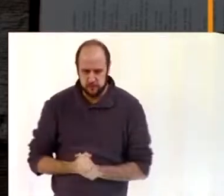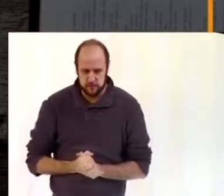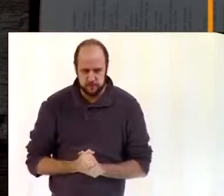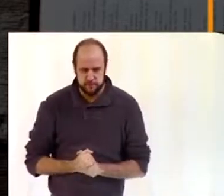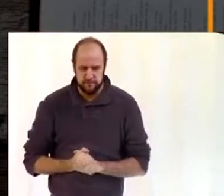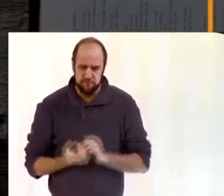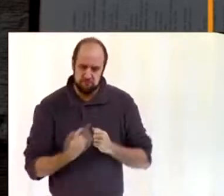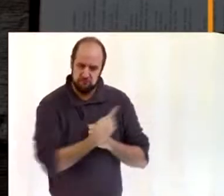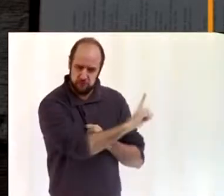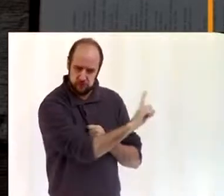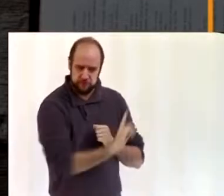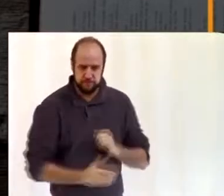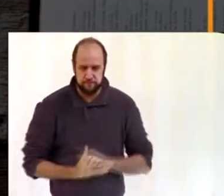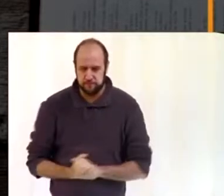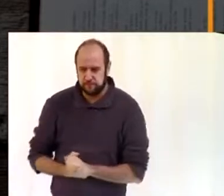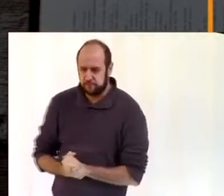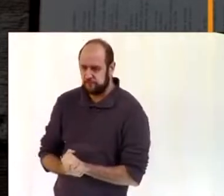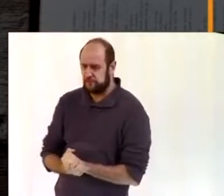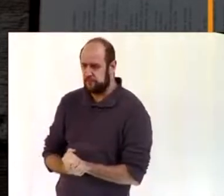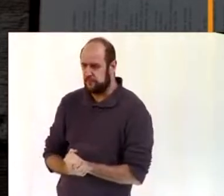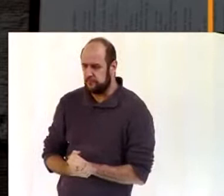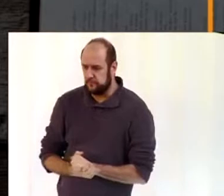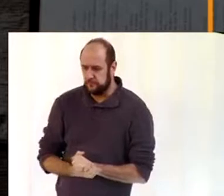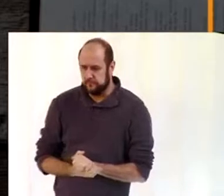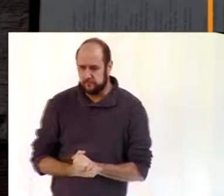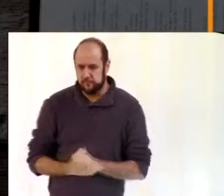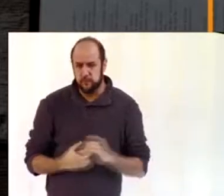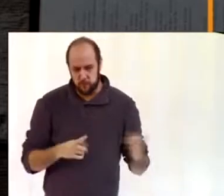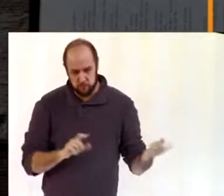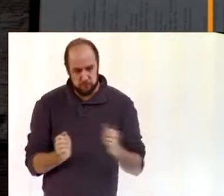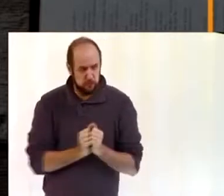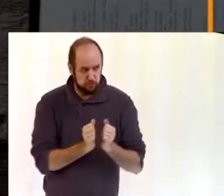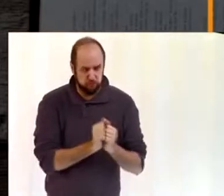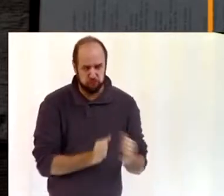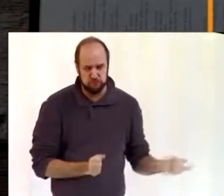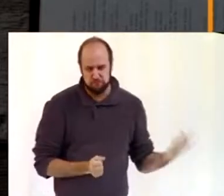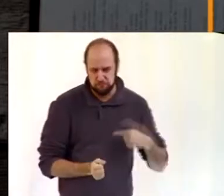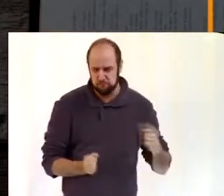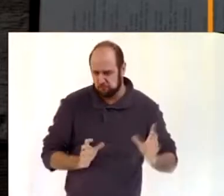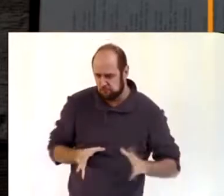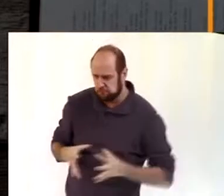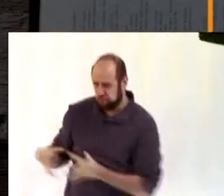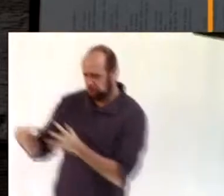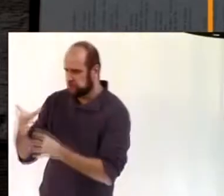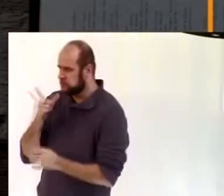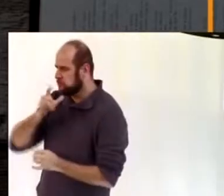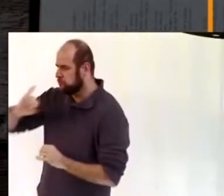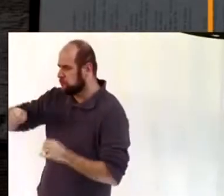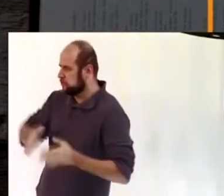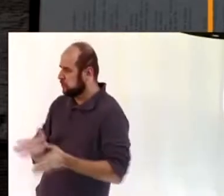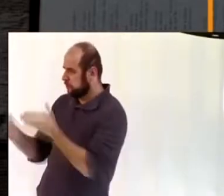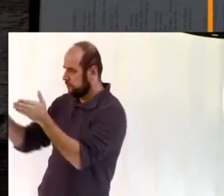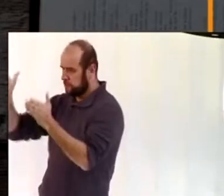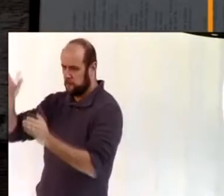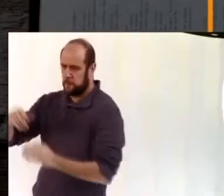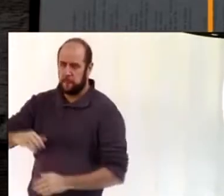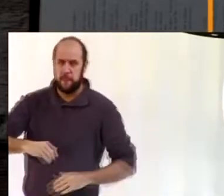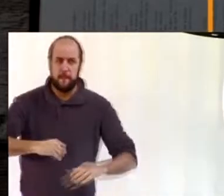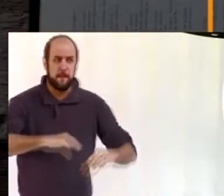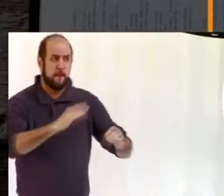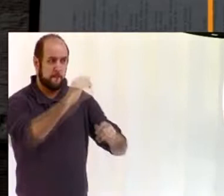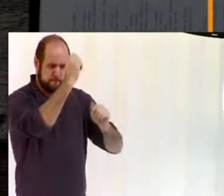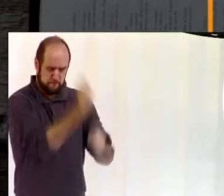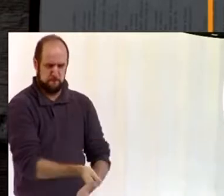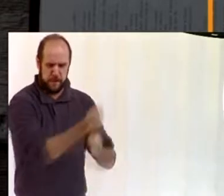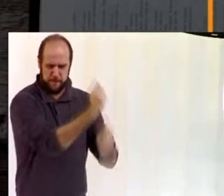tornou: eu irei. E foi com eles. Chegados ao Jordão, cortaram madeira. Sucedeu